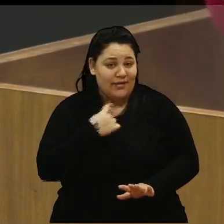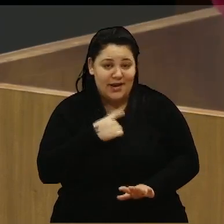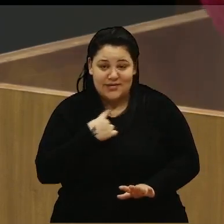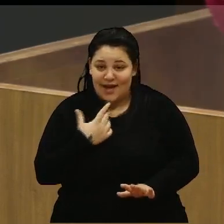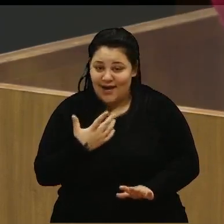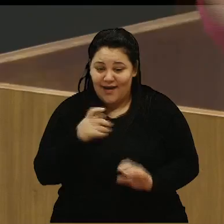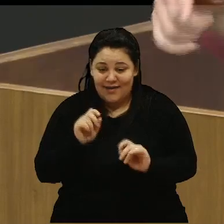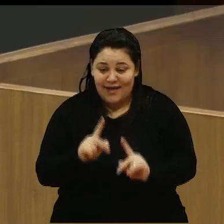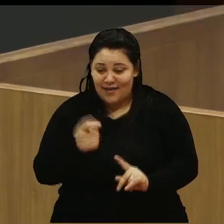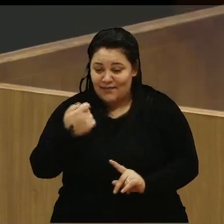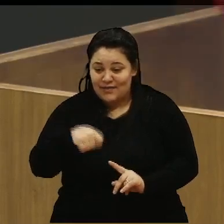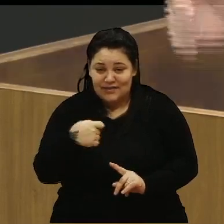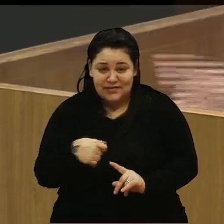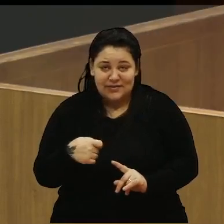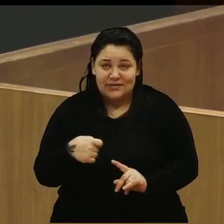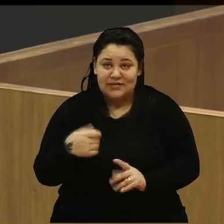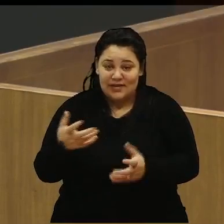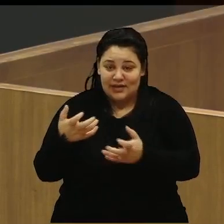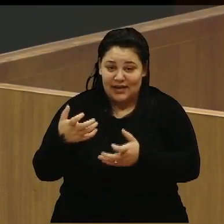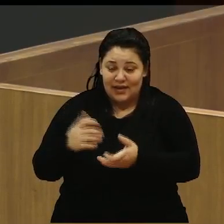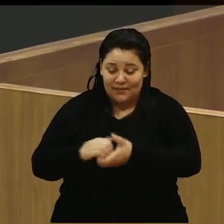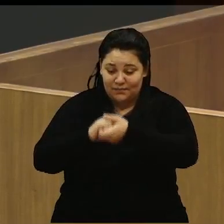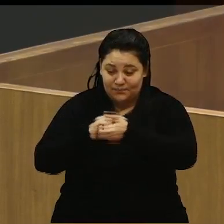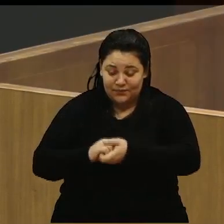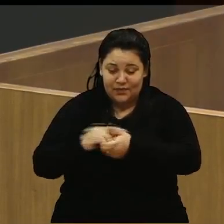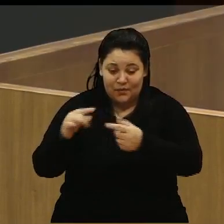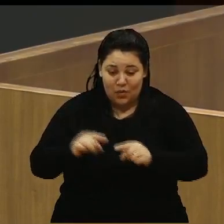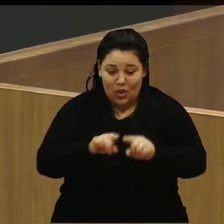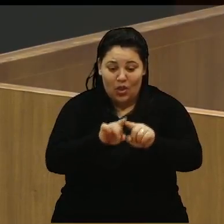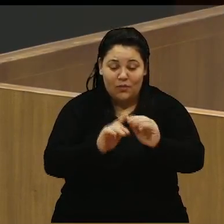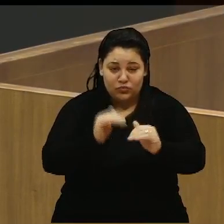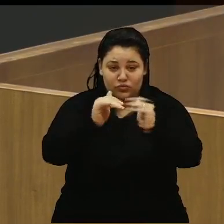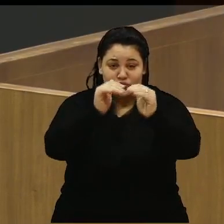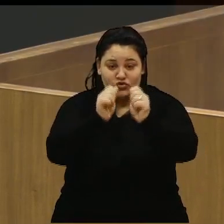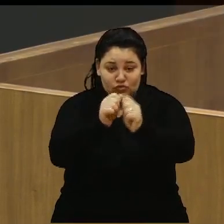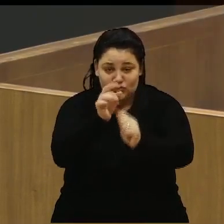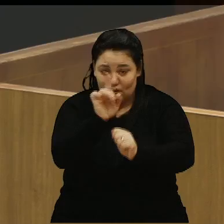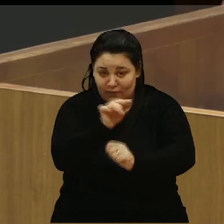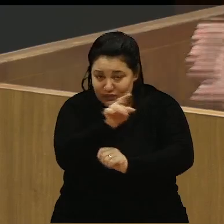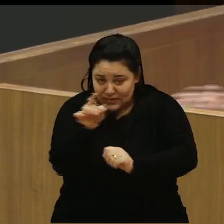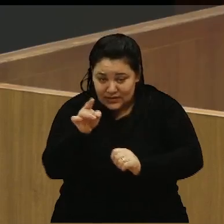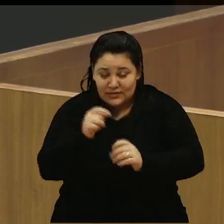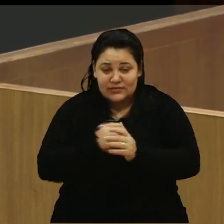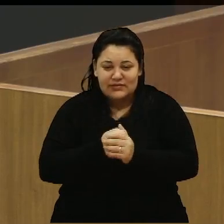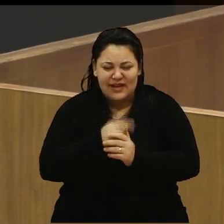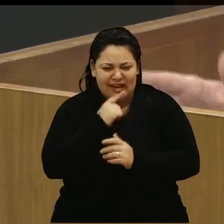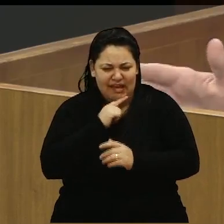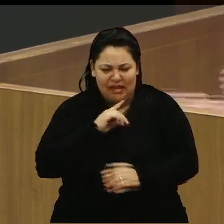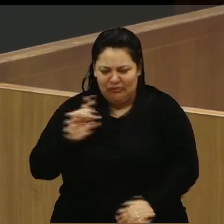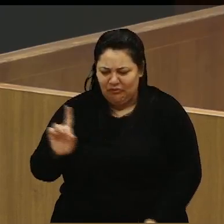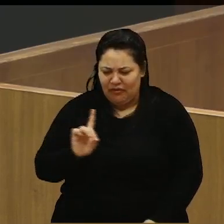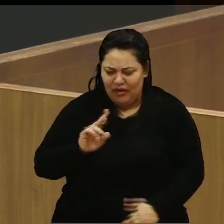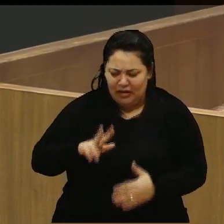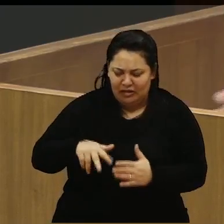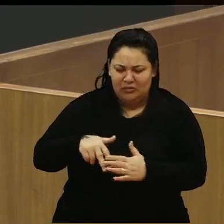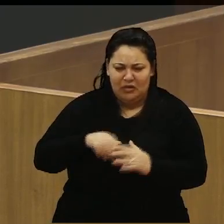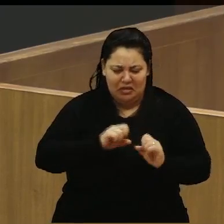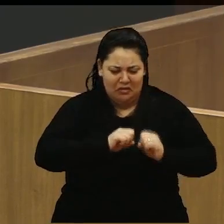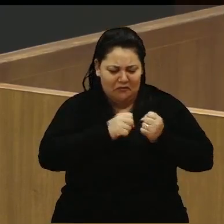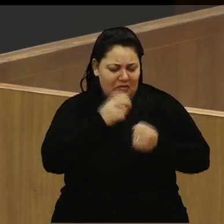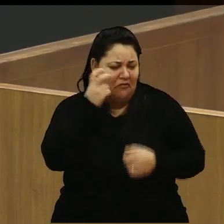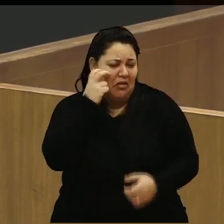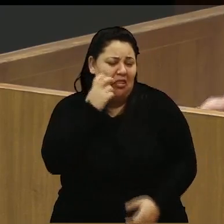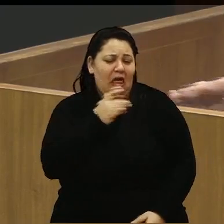topar, avançar junto com a gente, são vocês. E aí, vereador Caleb, o senhor vem aqui defender o Fantinel,